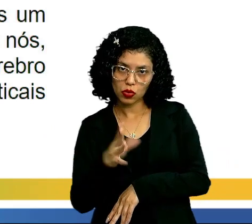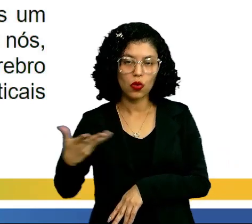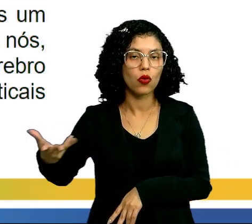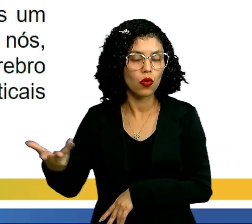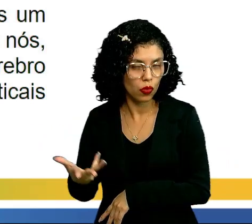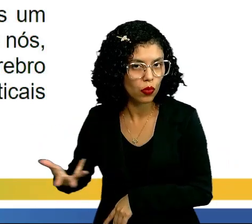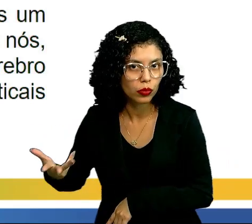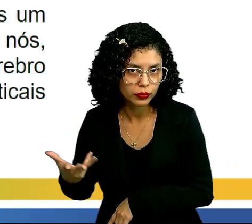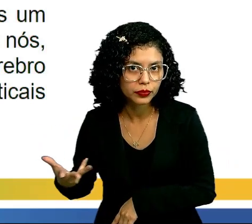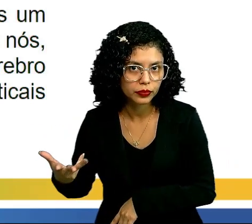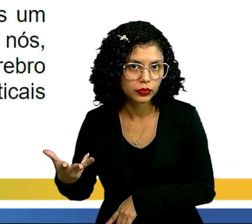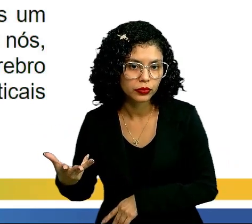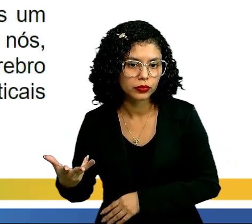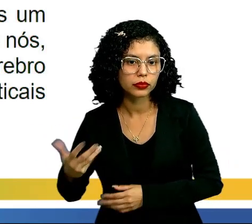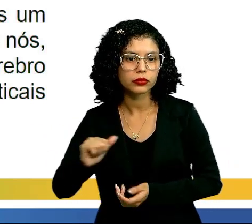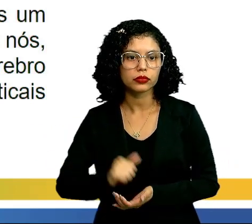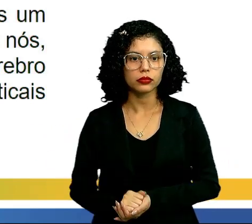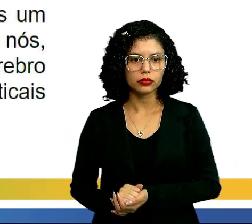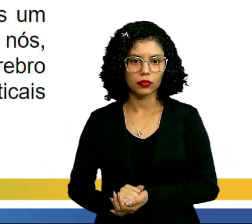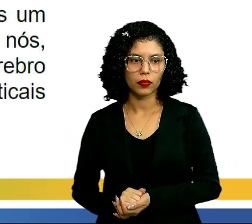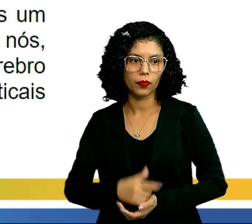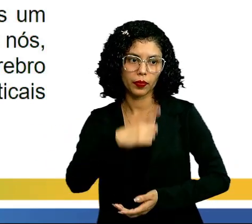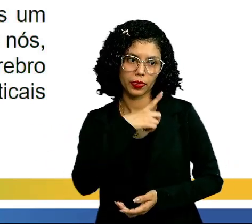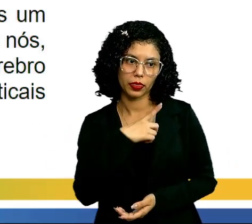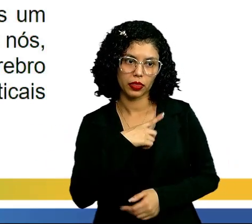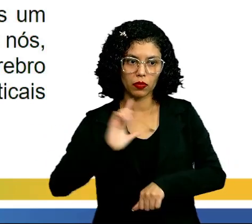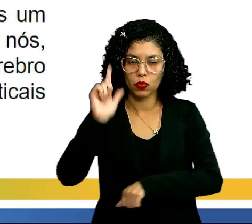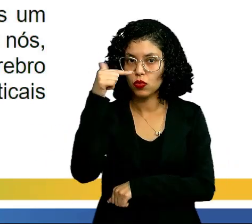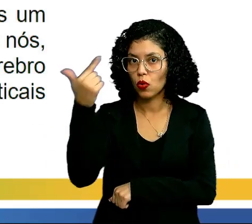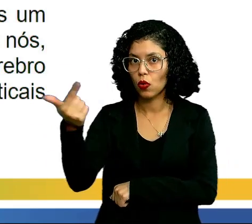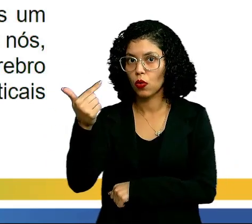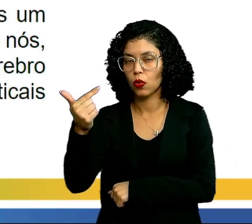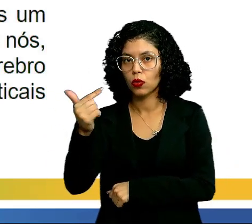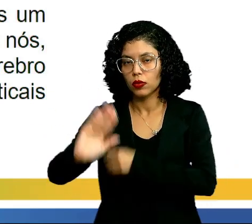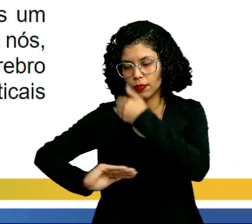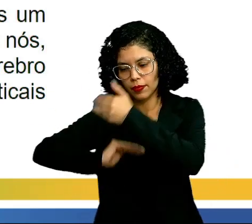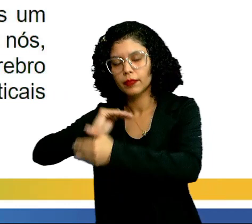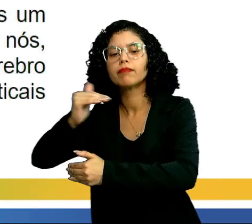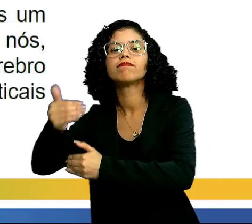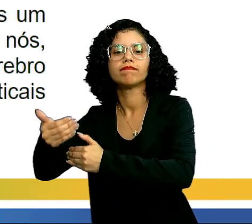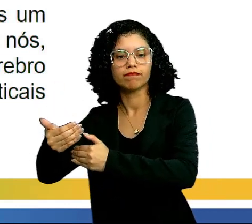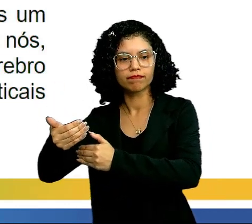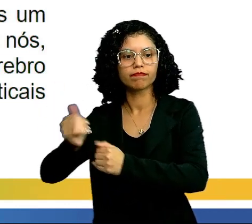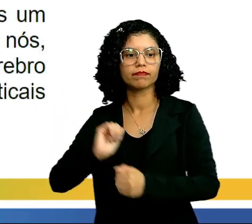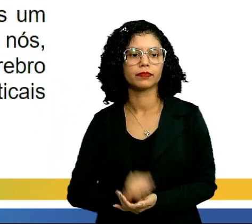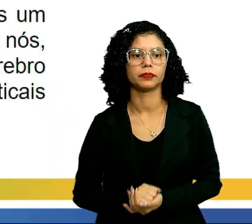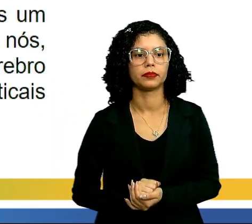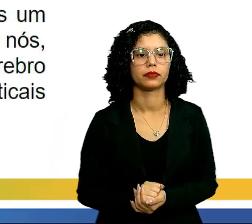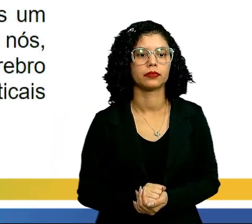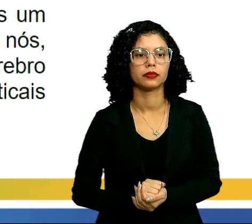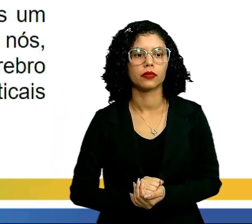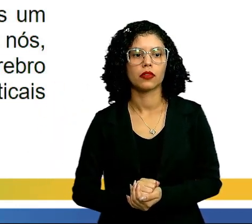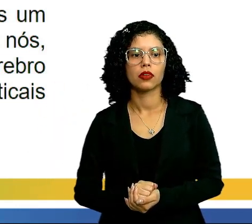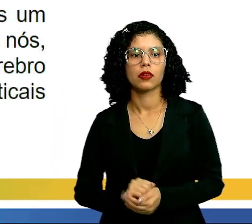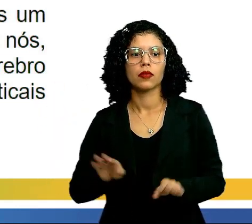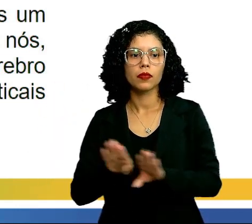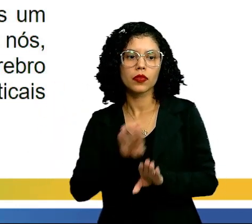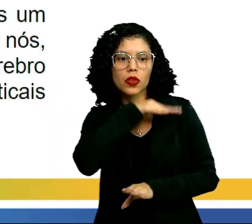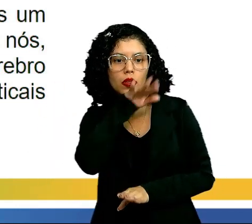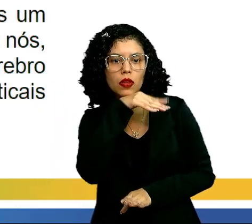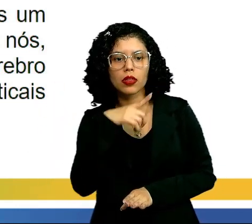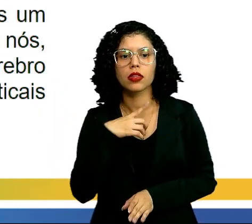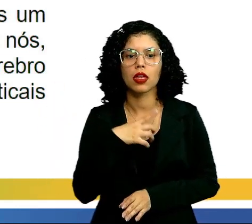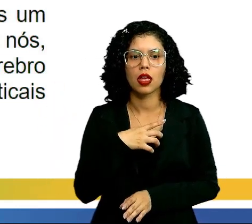que não temos apenas esse mecanismo básico, temos um outro mais evoluído. Os animais têm